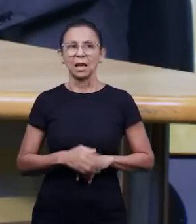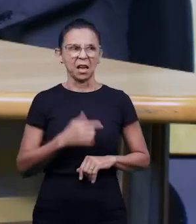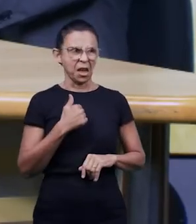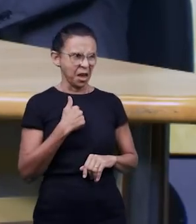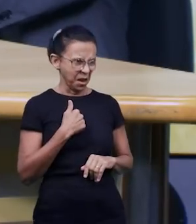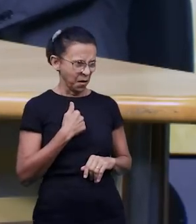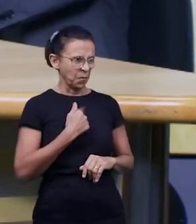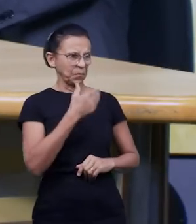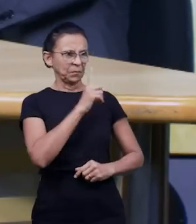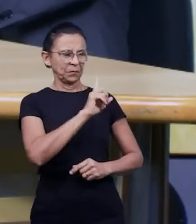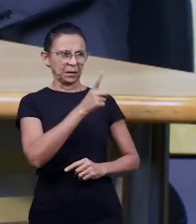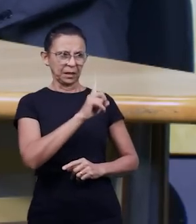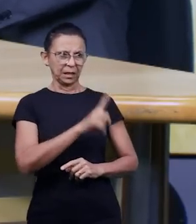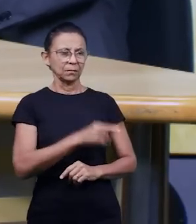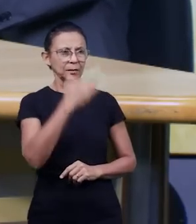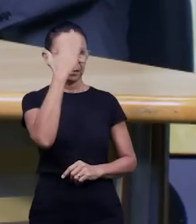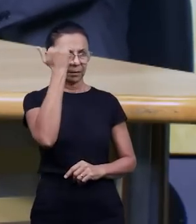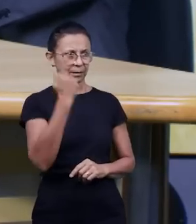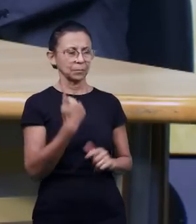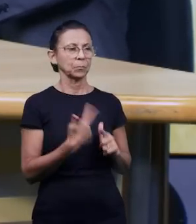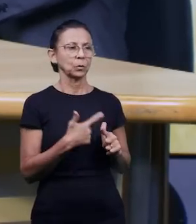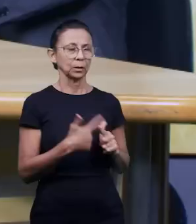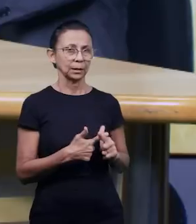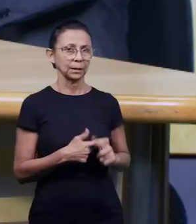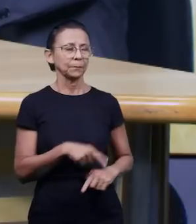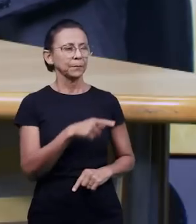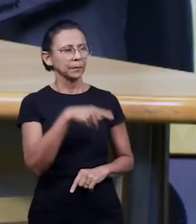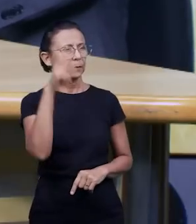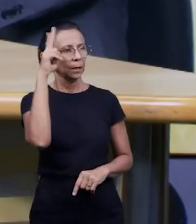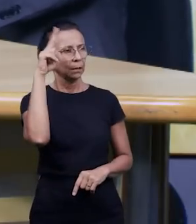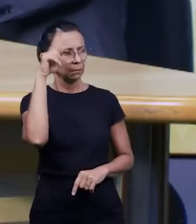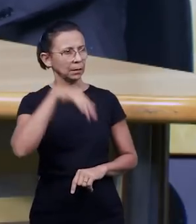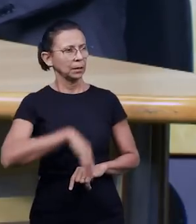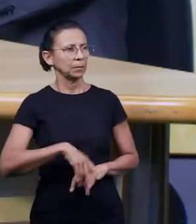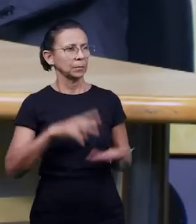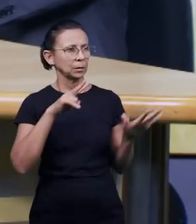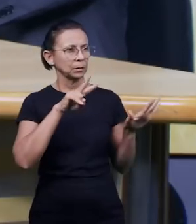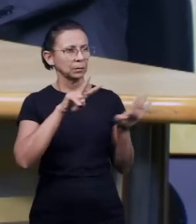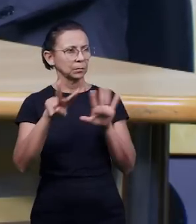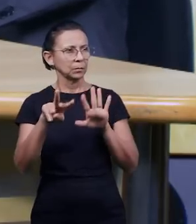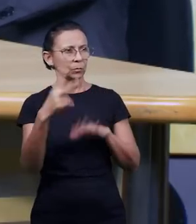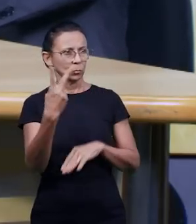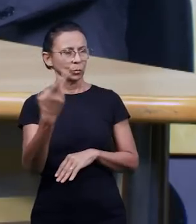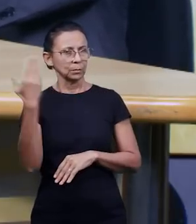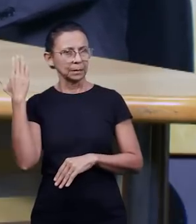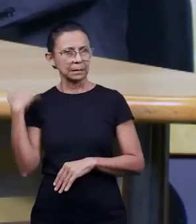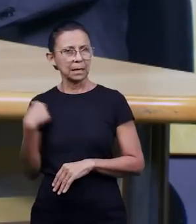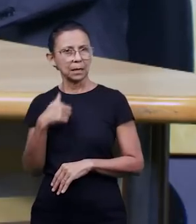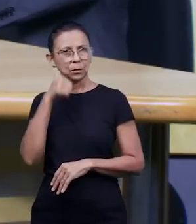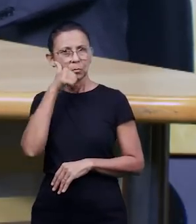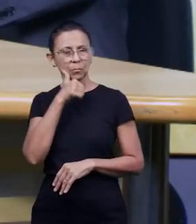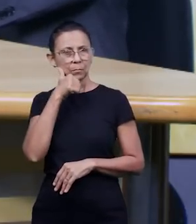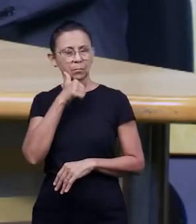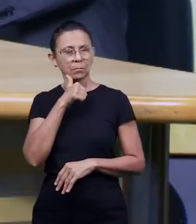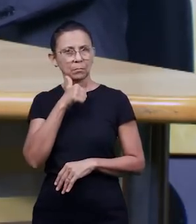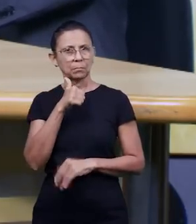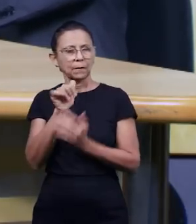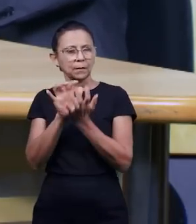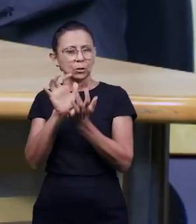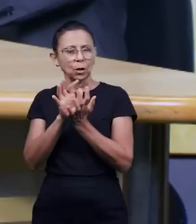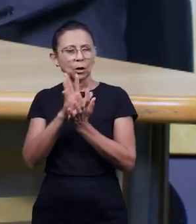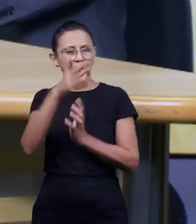atrás. Na Praia da Costa ali, julgando ali, brincando ali e tal. A polícia veio, carregou todo mundo e parece que no grupo tinha droga